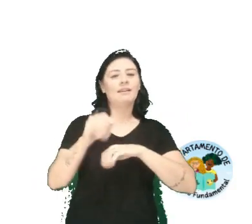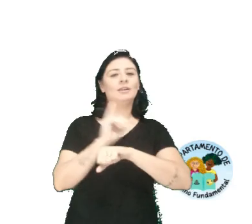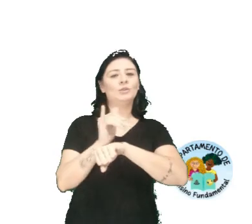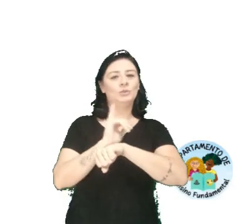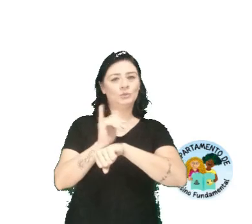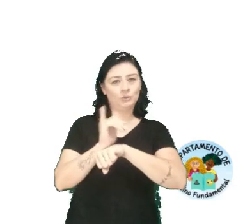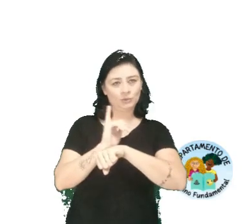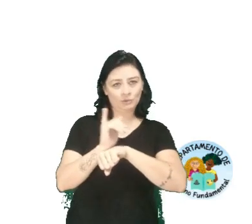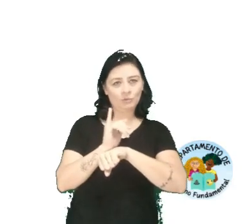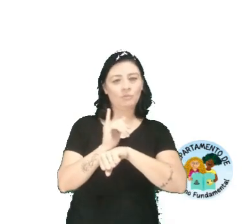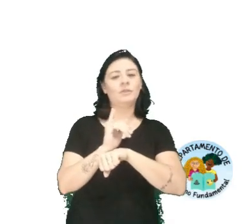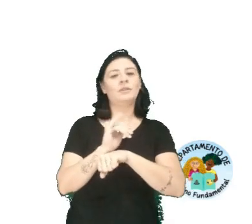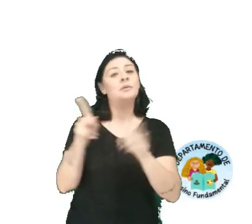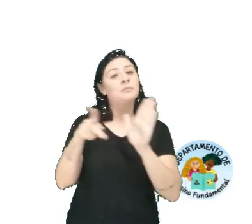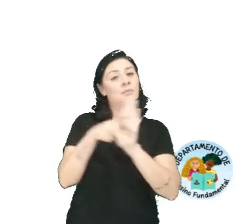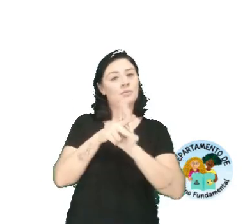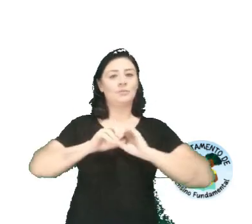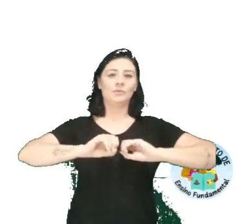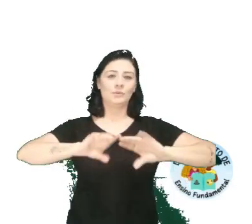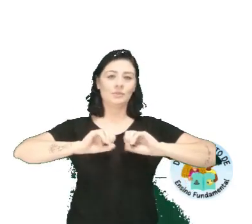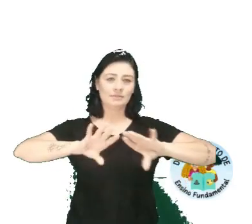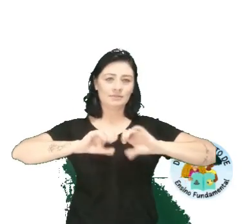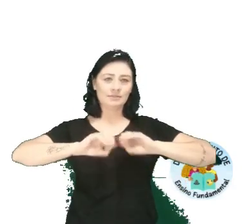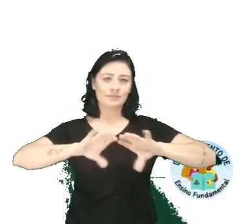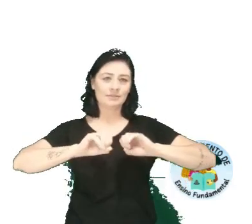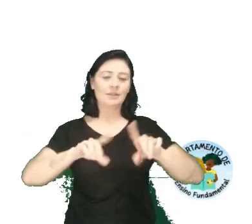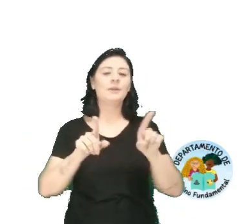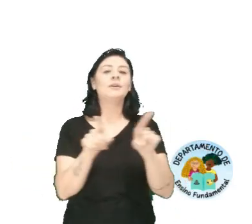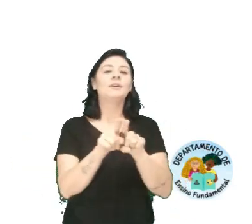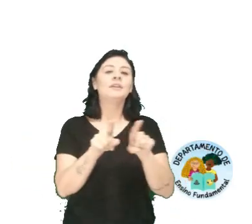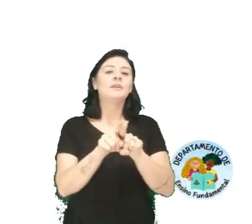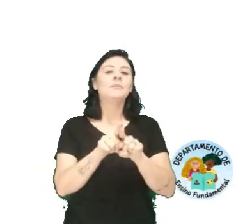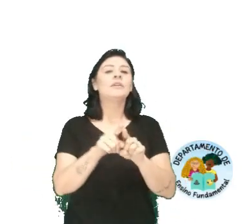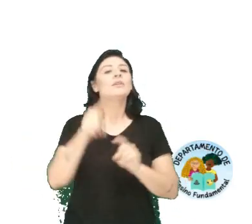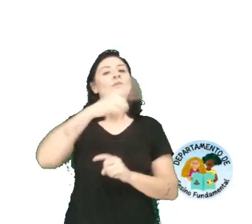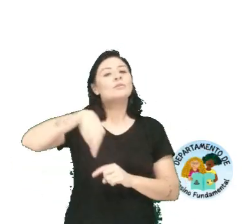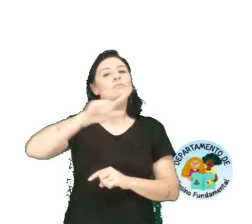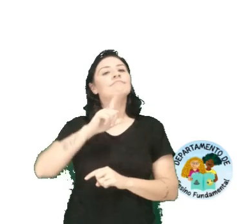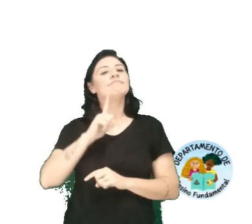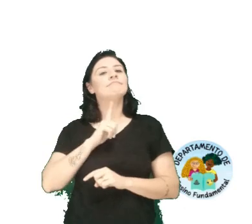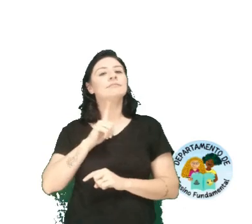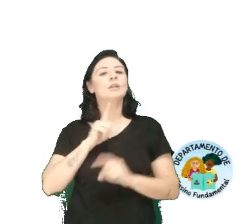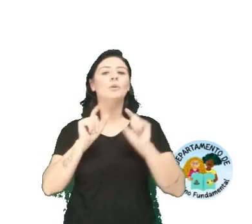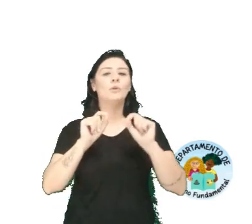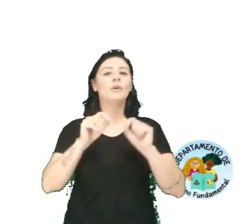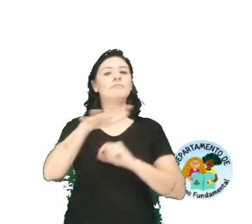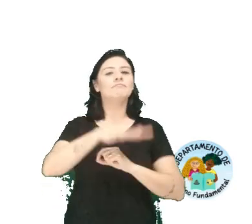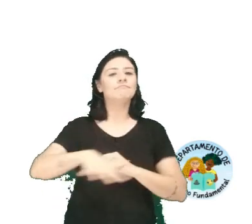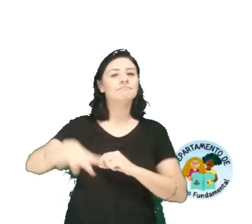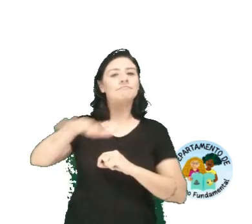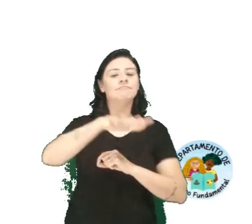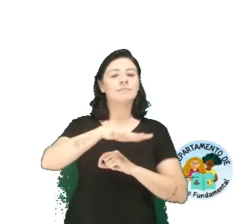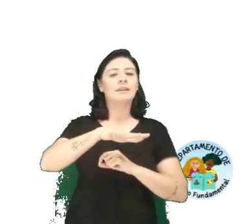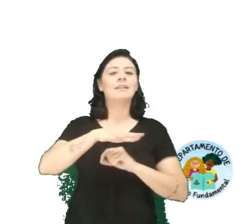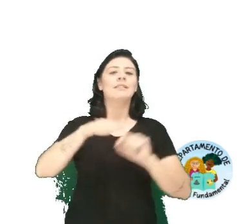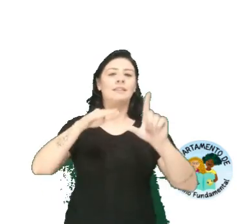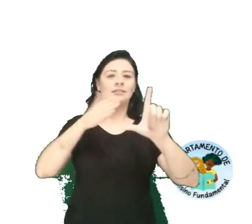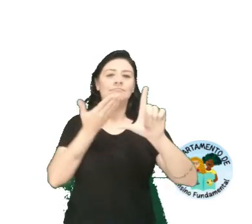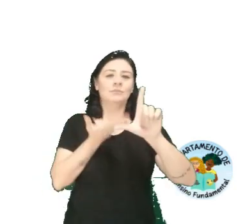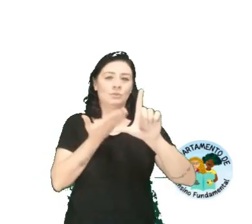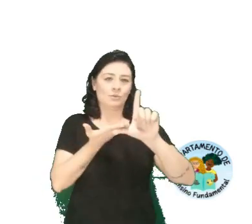plataforma de educação. E também nós fazemos, né, temos o nosso ambiente virtual, que é o Google